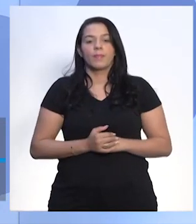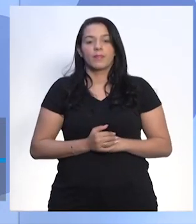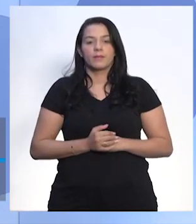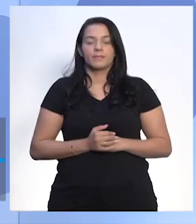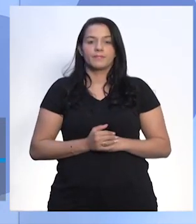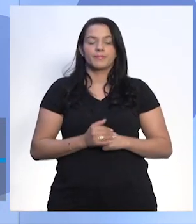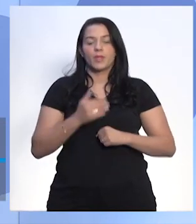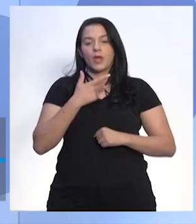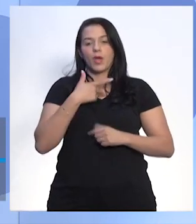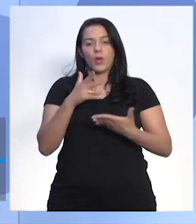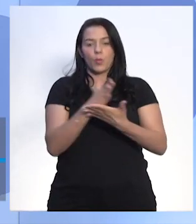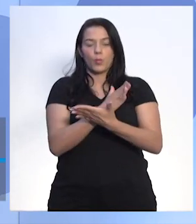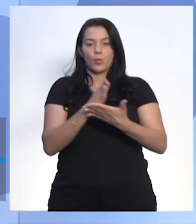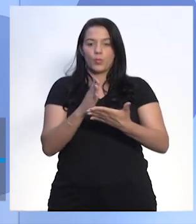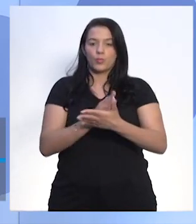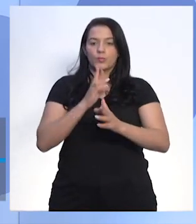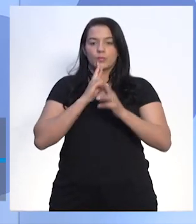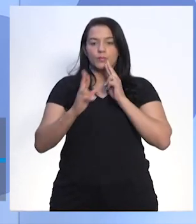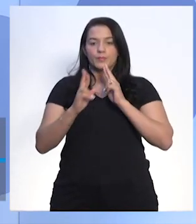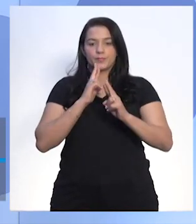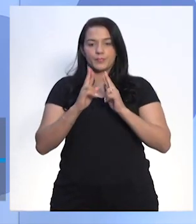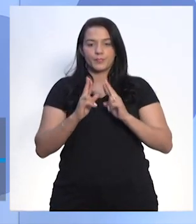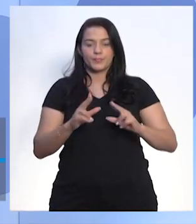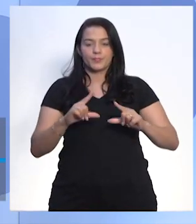de Pitágoras, tá ok?